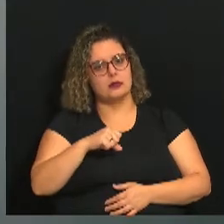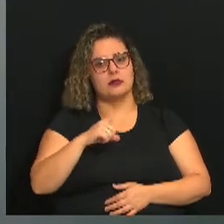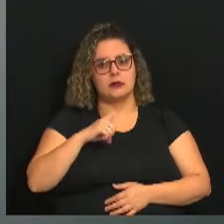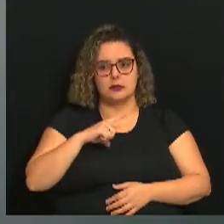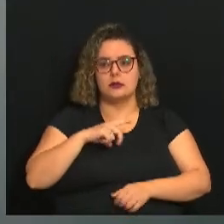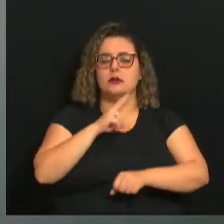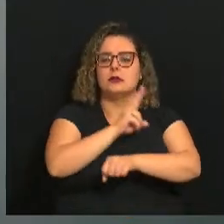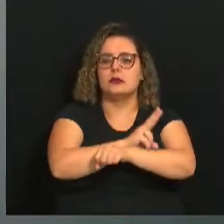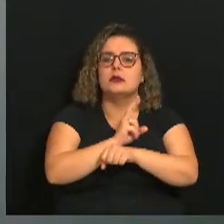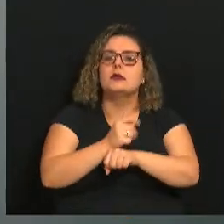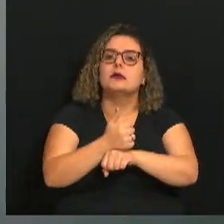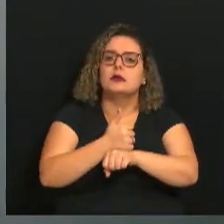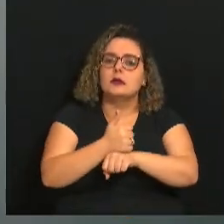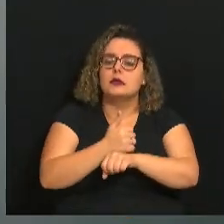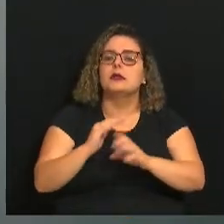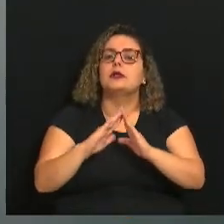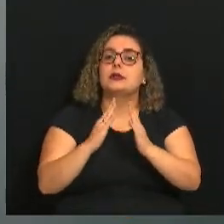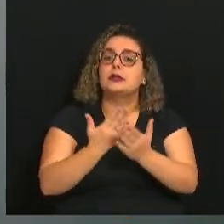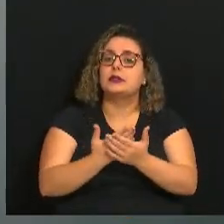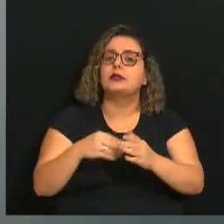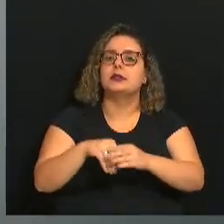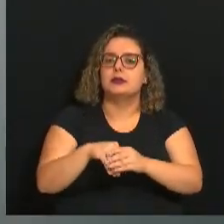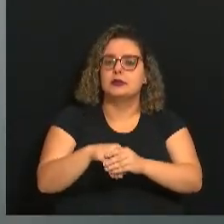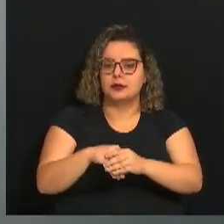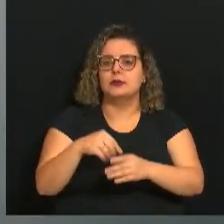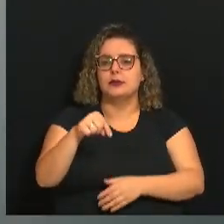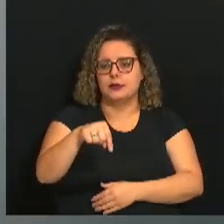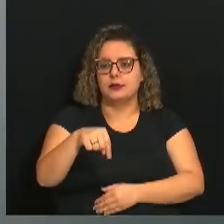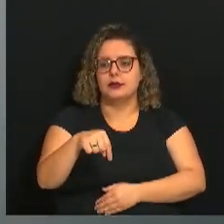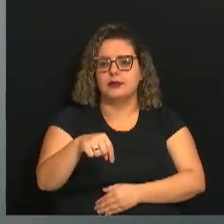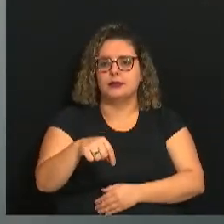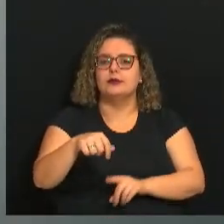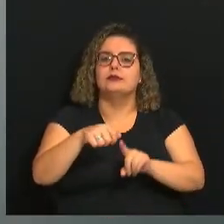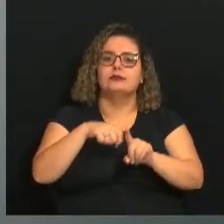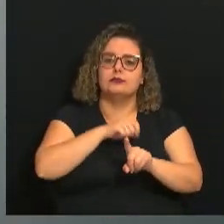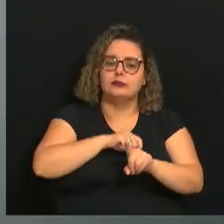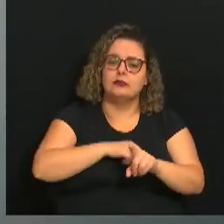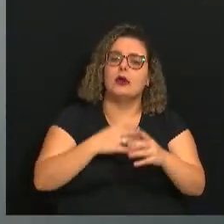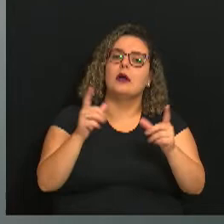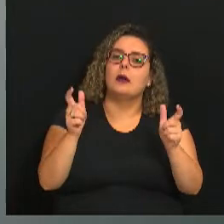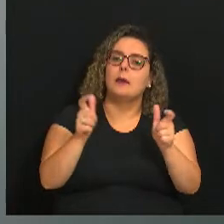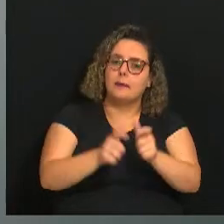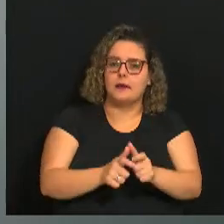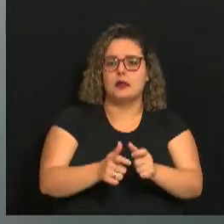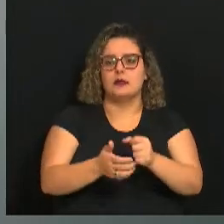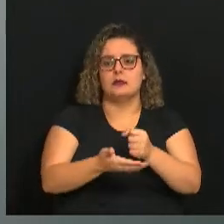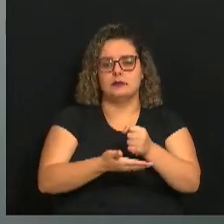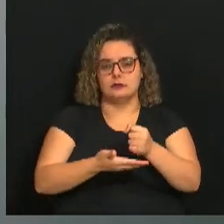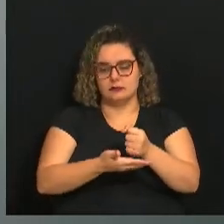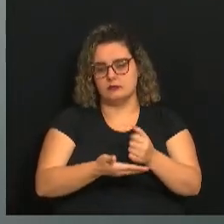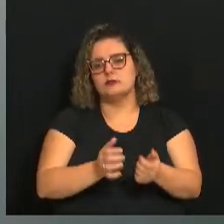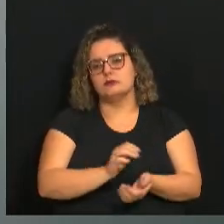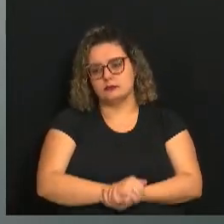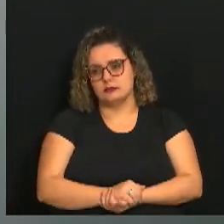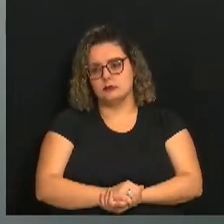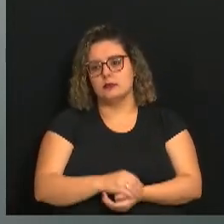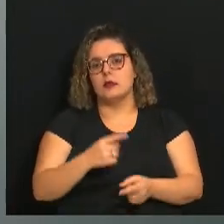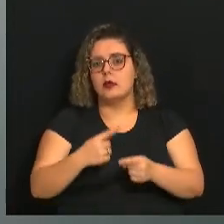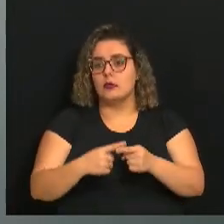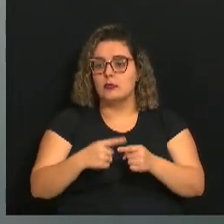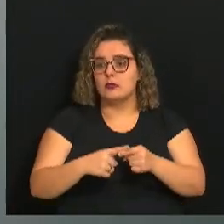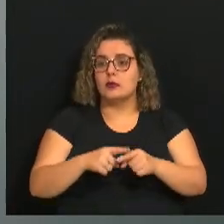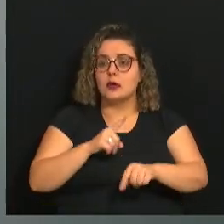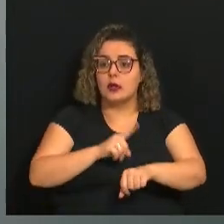nas escolas que percebem menos que o salário mínimo. Por quê? Porque a jornada de